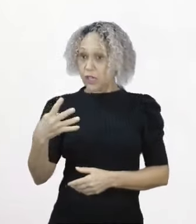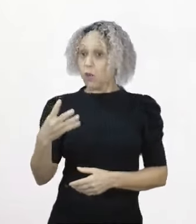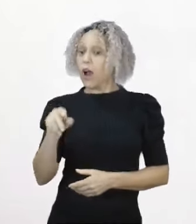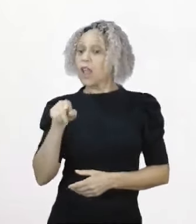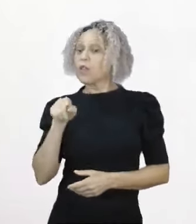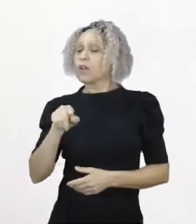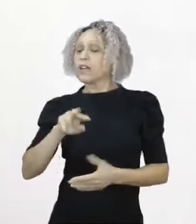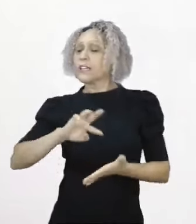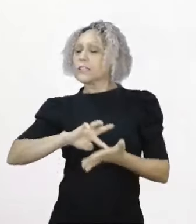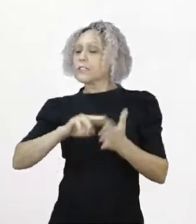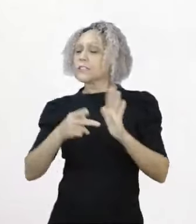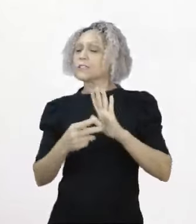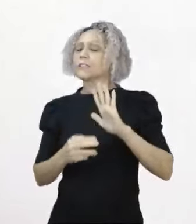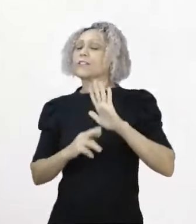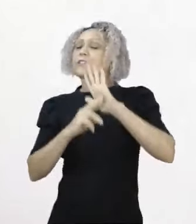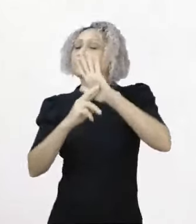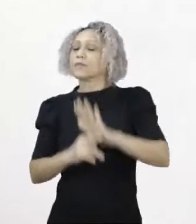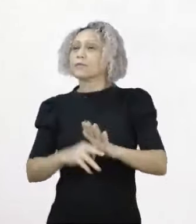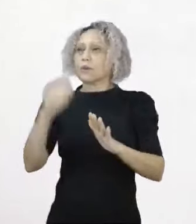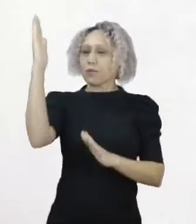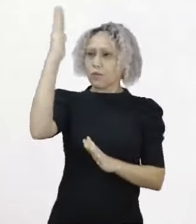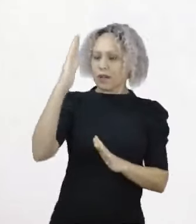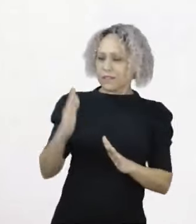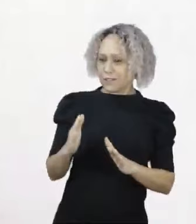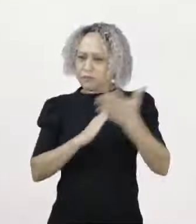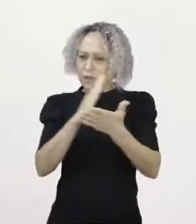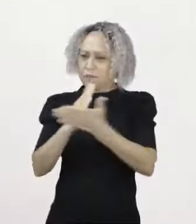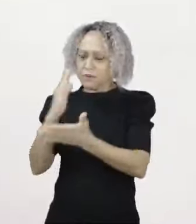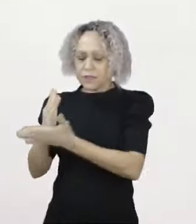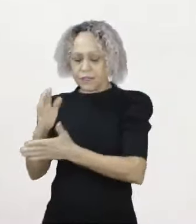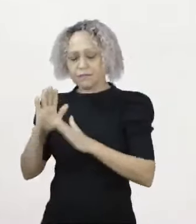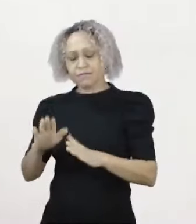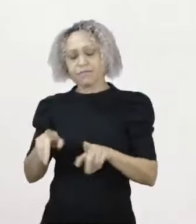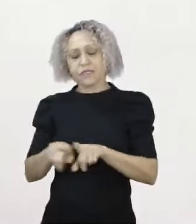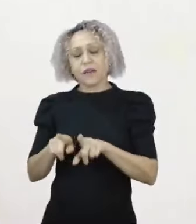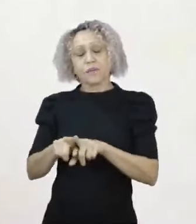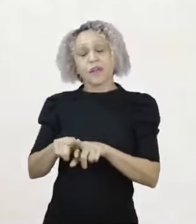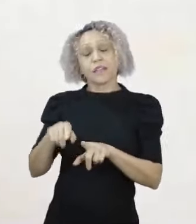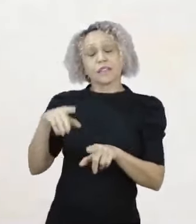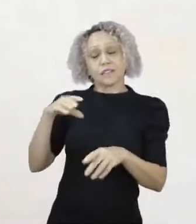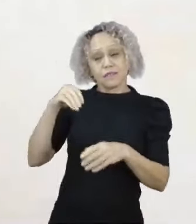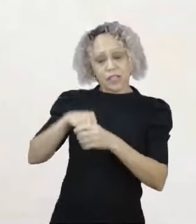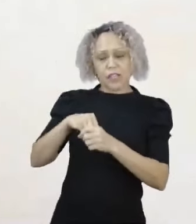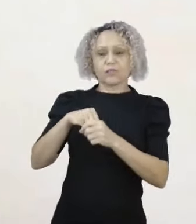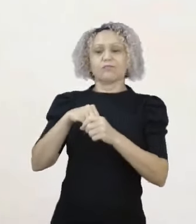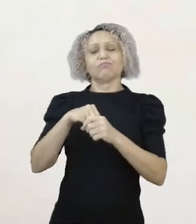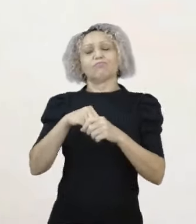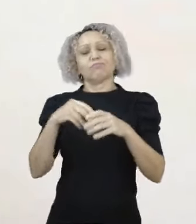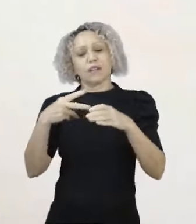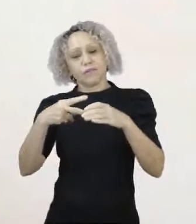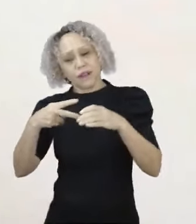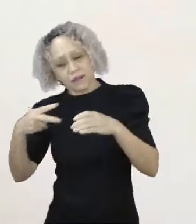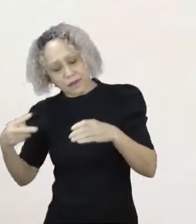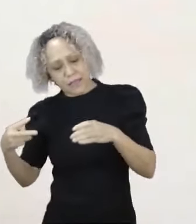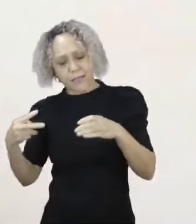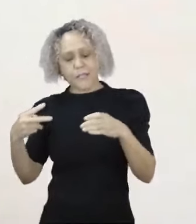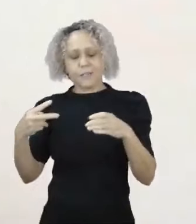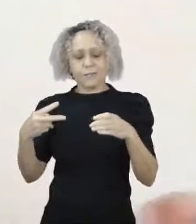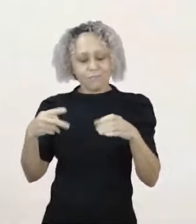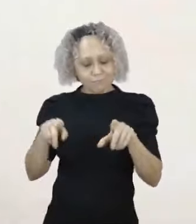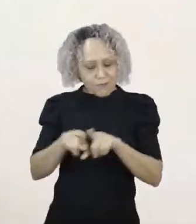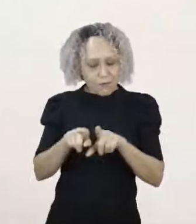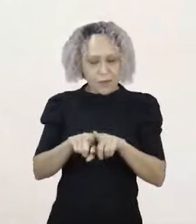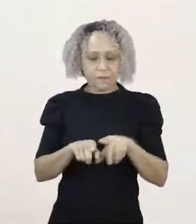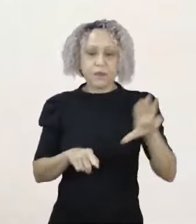projeto que vem mudando a vida do povo brasileiro como Tem dito o presidente Lula a gente precisa ter uma voz eh